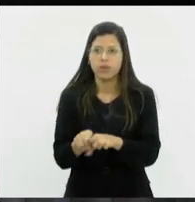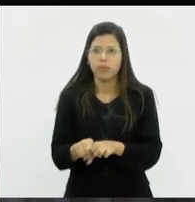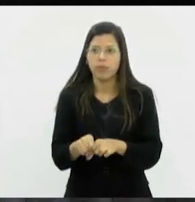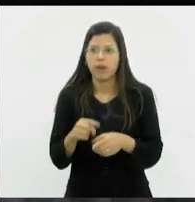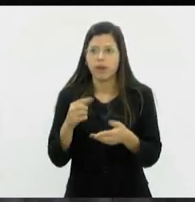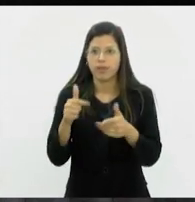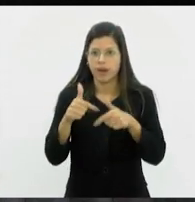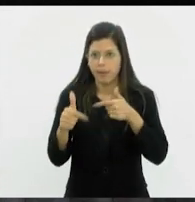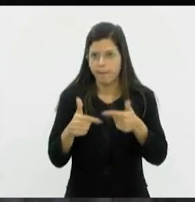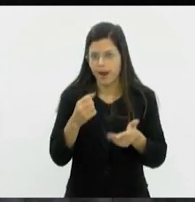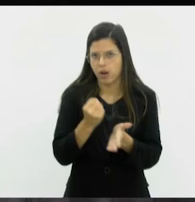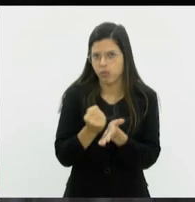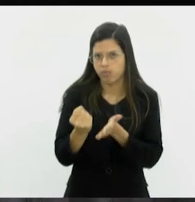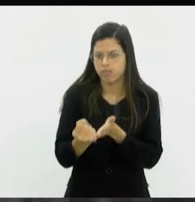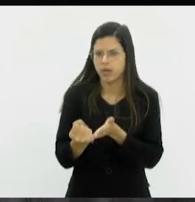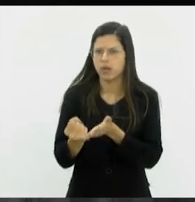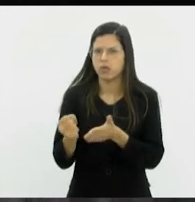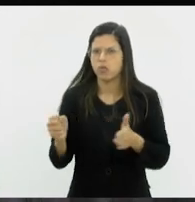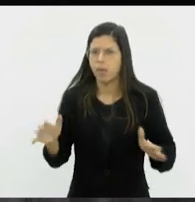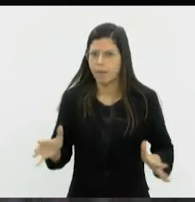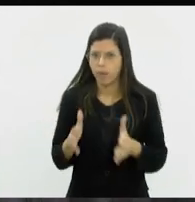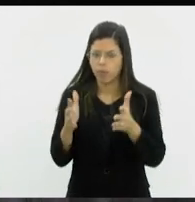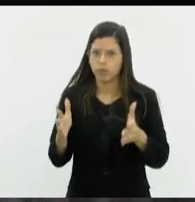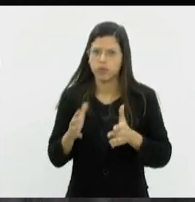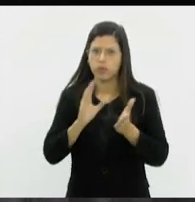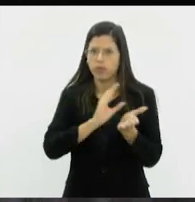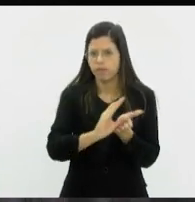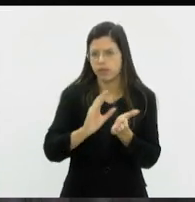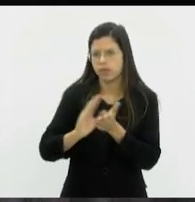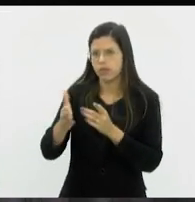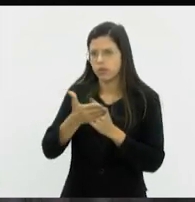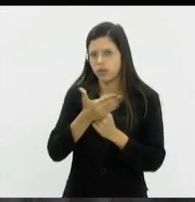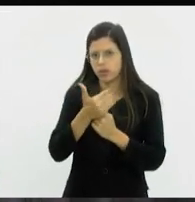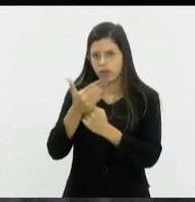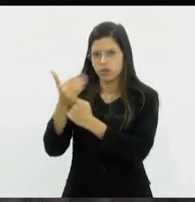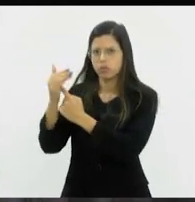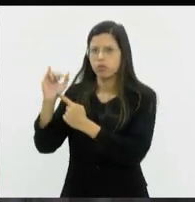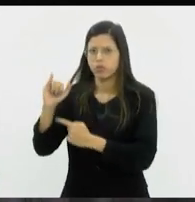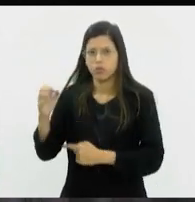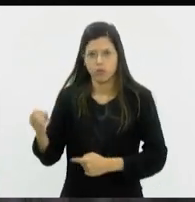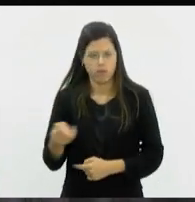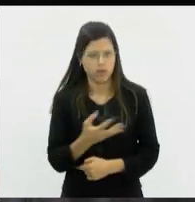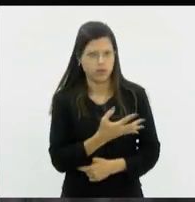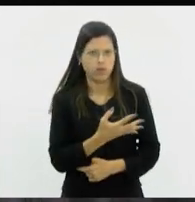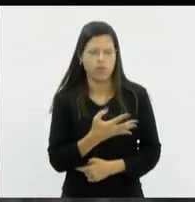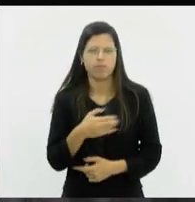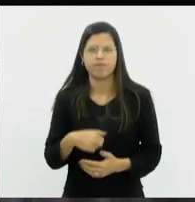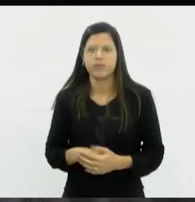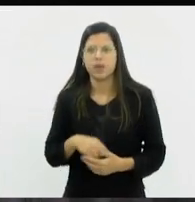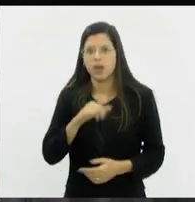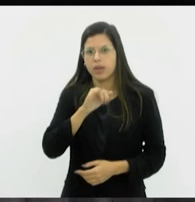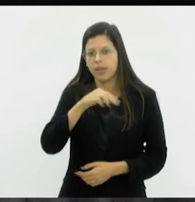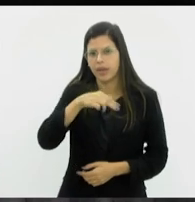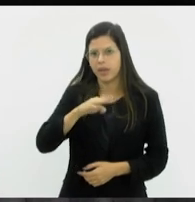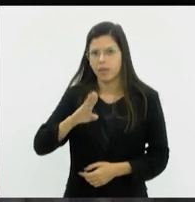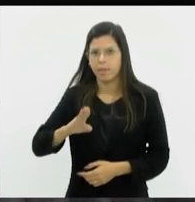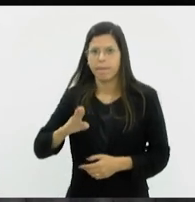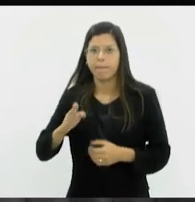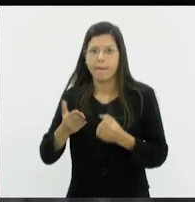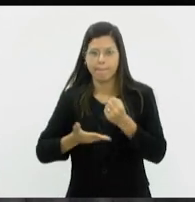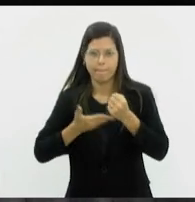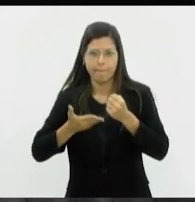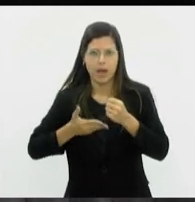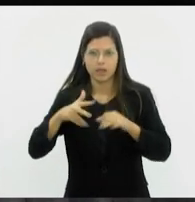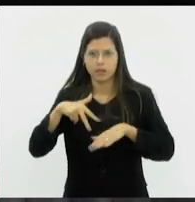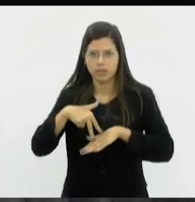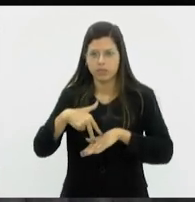emprego e a promoção de investimentos em tecnologia e inovação. A ANB tem sido um pilar de sustentação para a